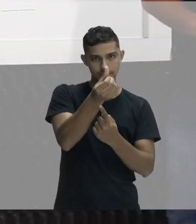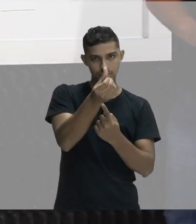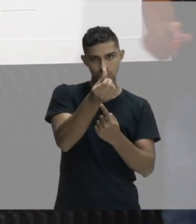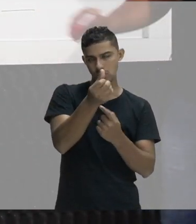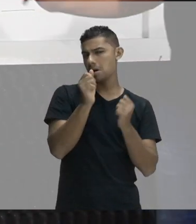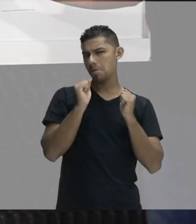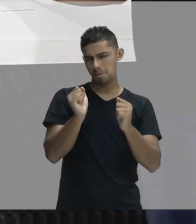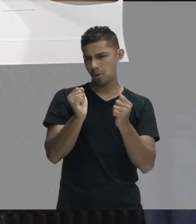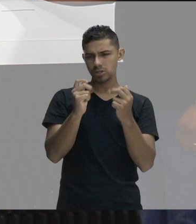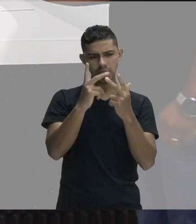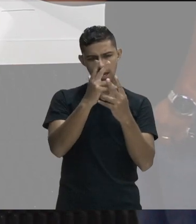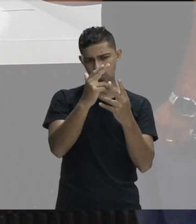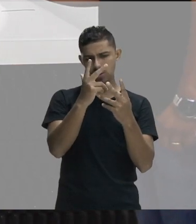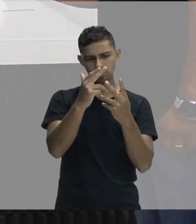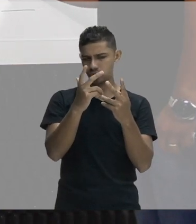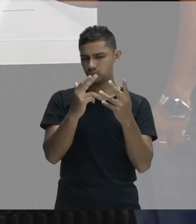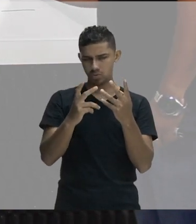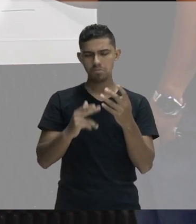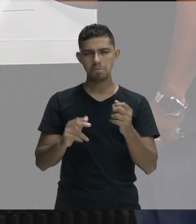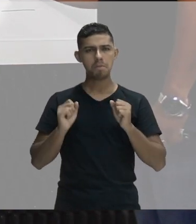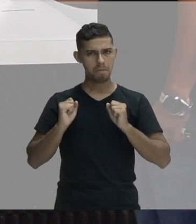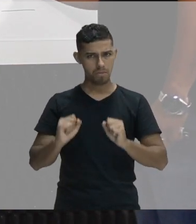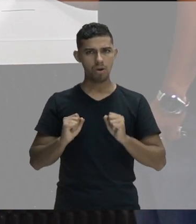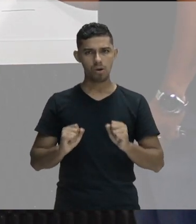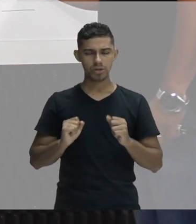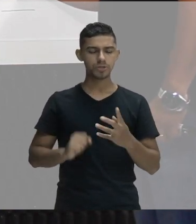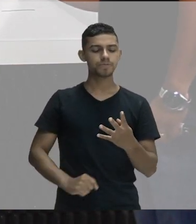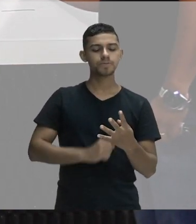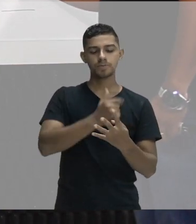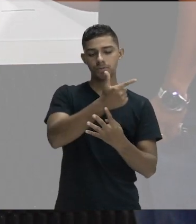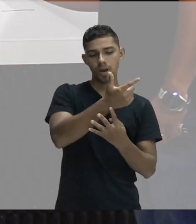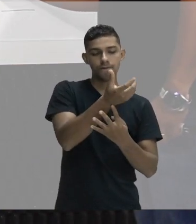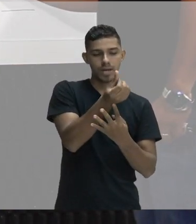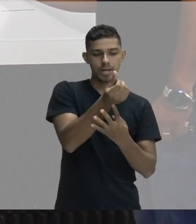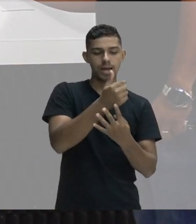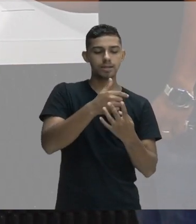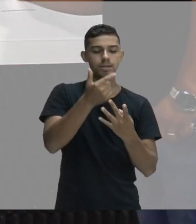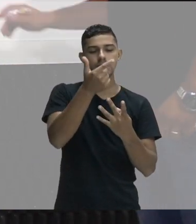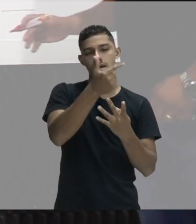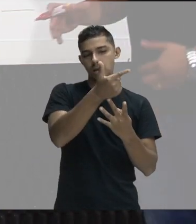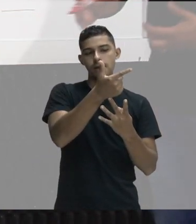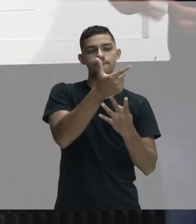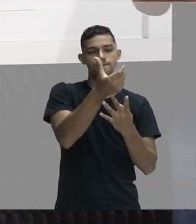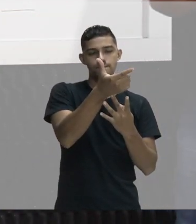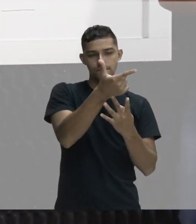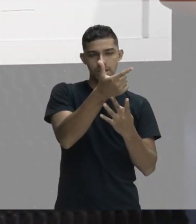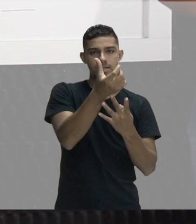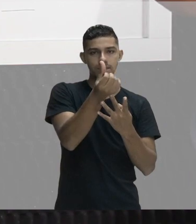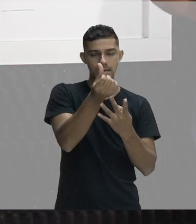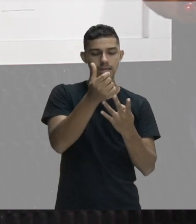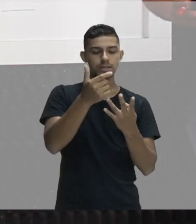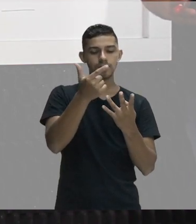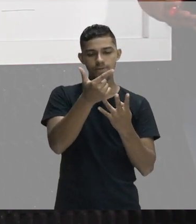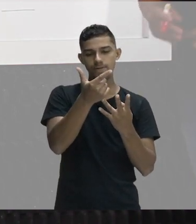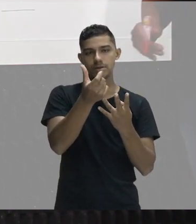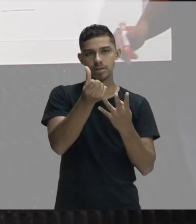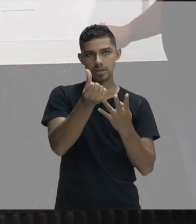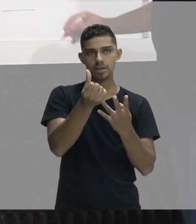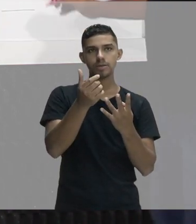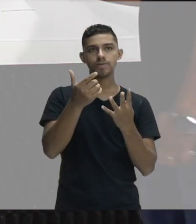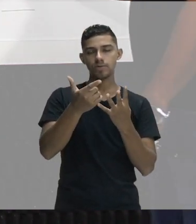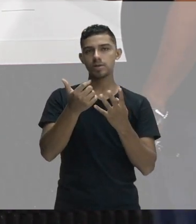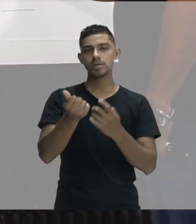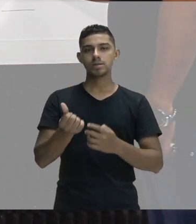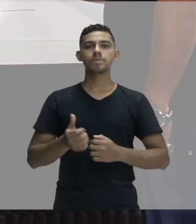possibilidades. O segundo, você tem 26 possibilidades. Aqui ele não fala da questão da repetição, né?